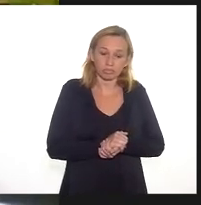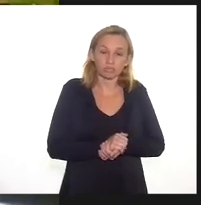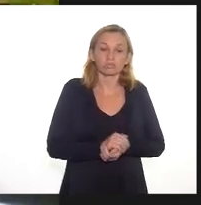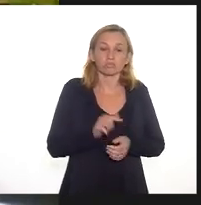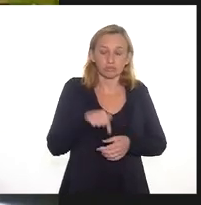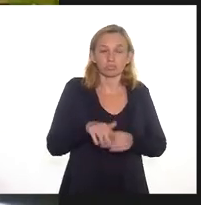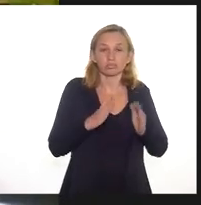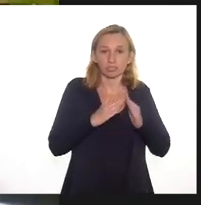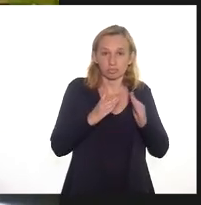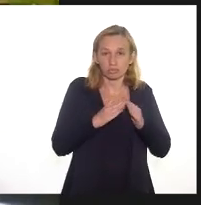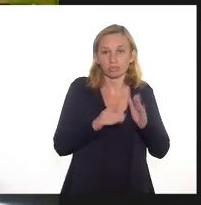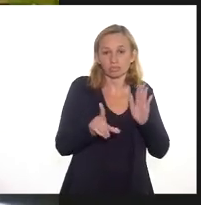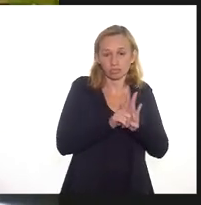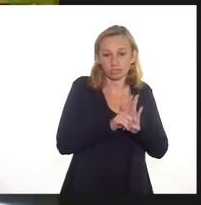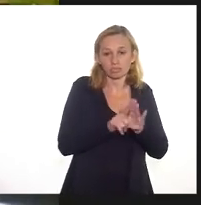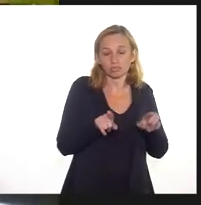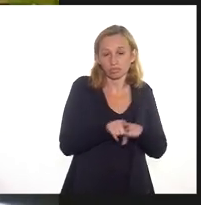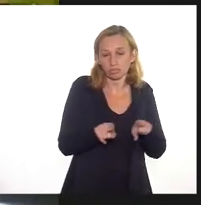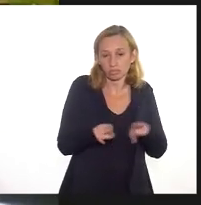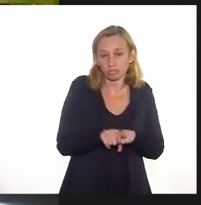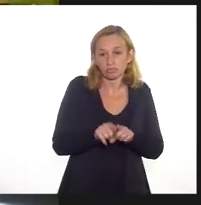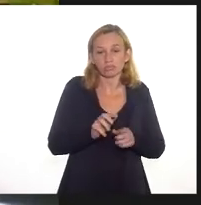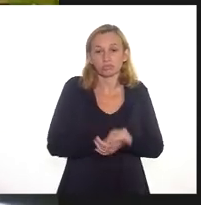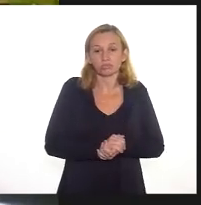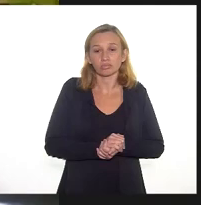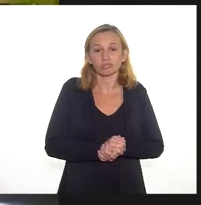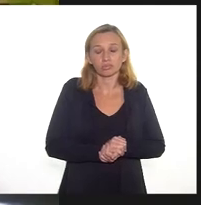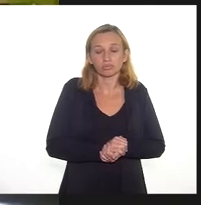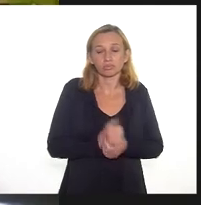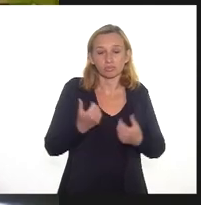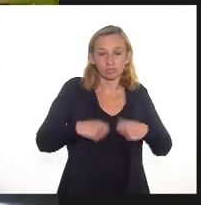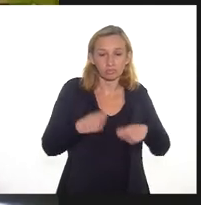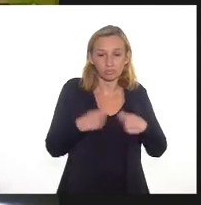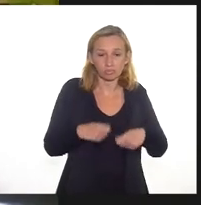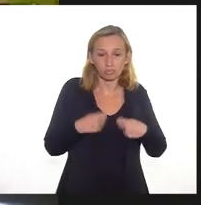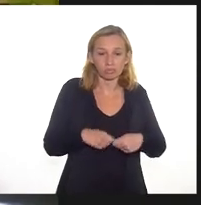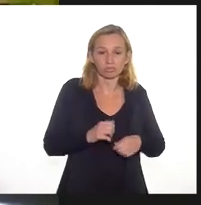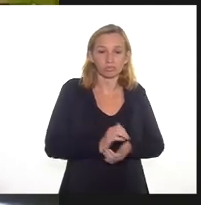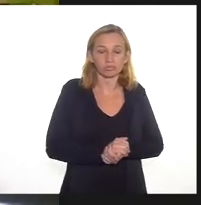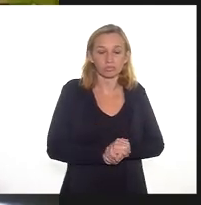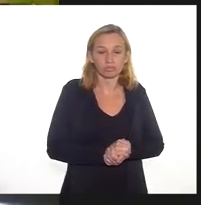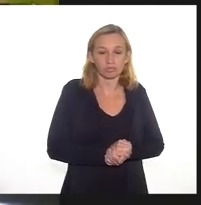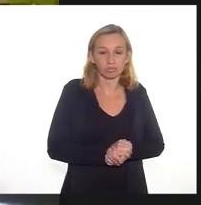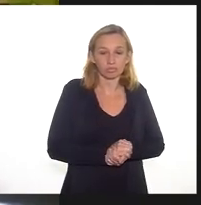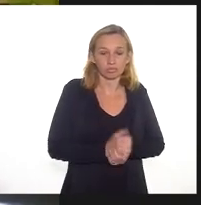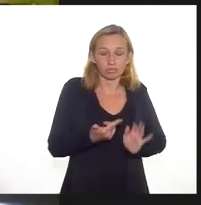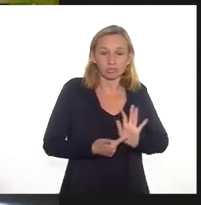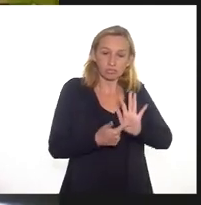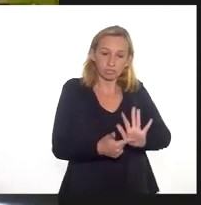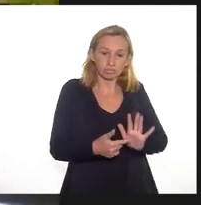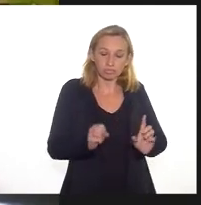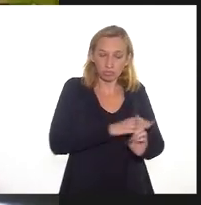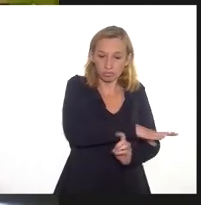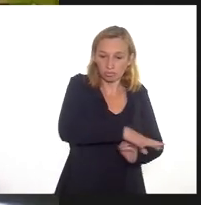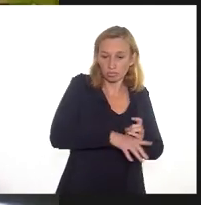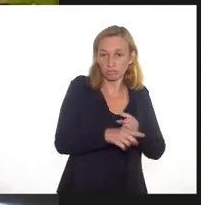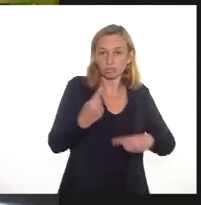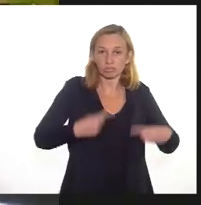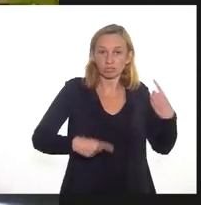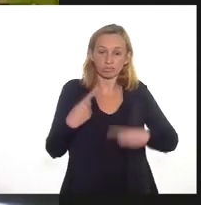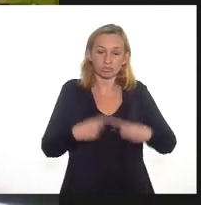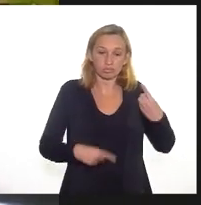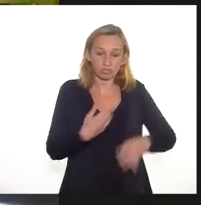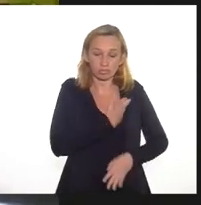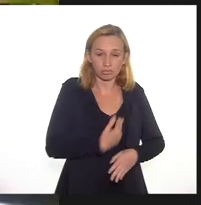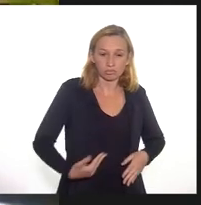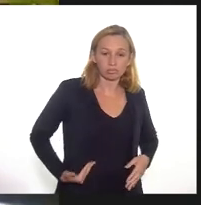Essa casa legislativa também precisa prover a nossa sociedade de políticas públicas